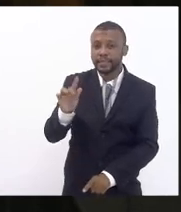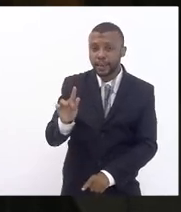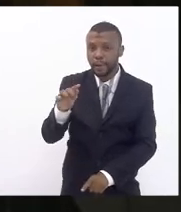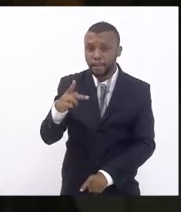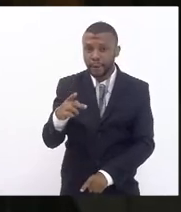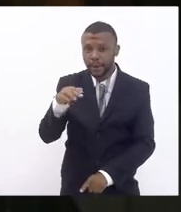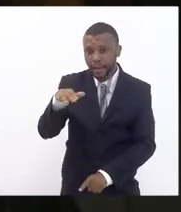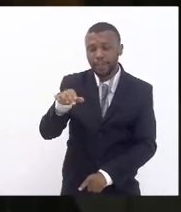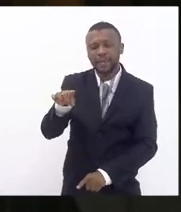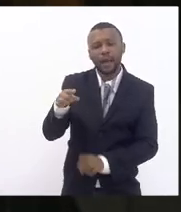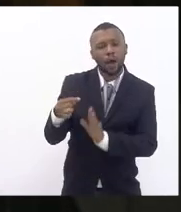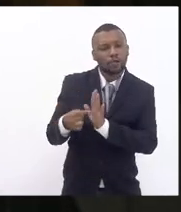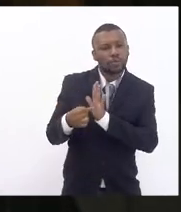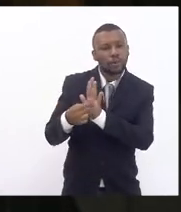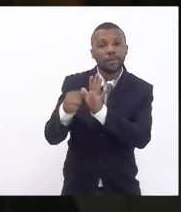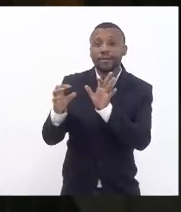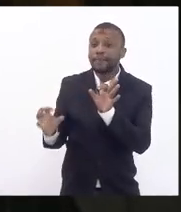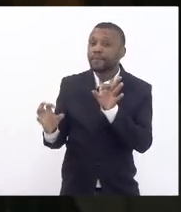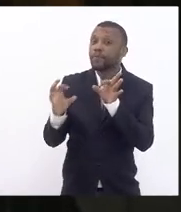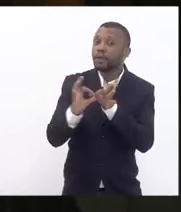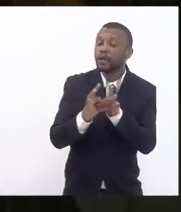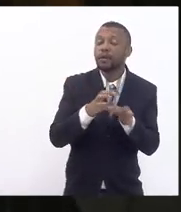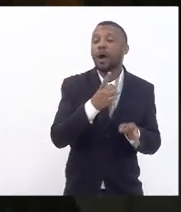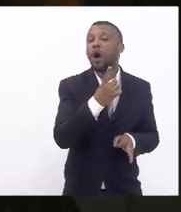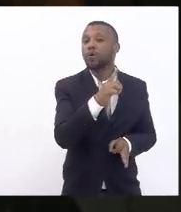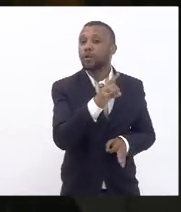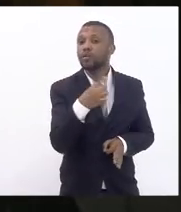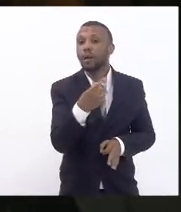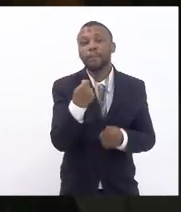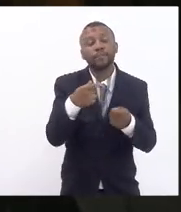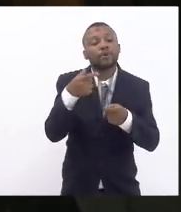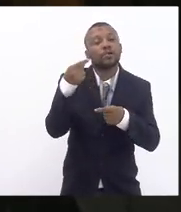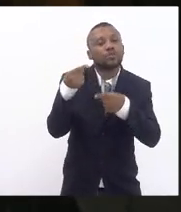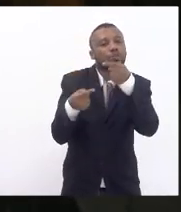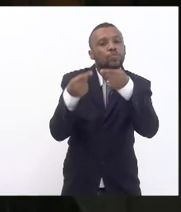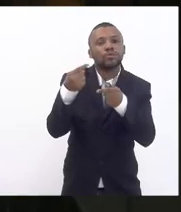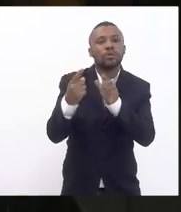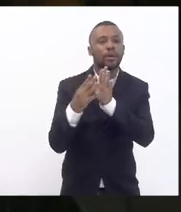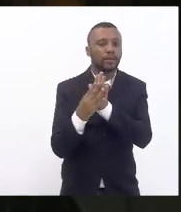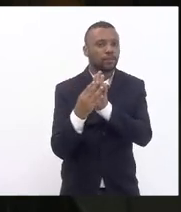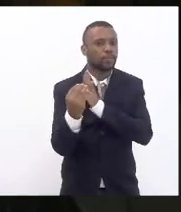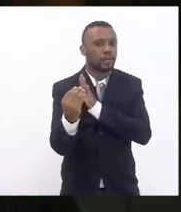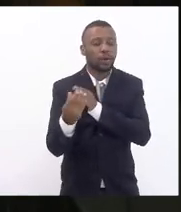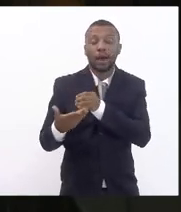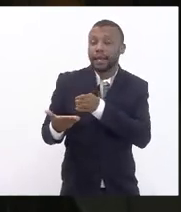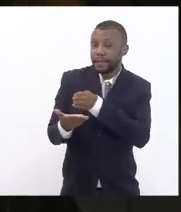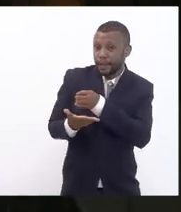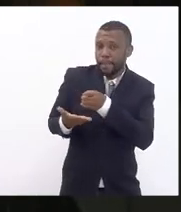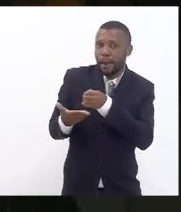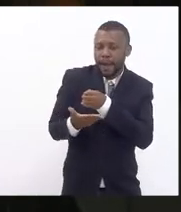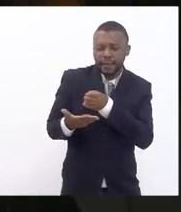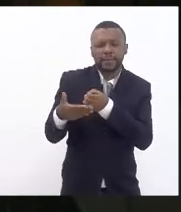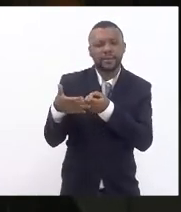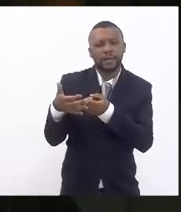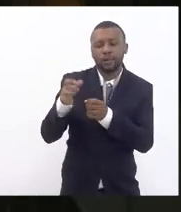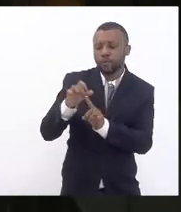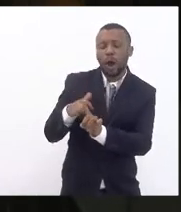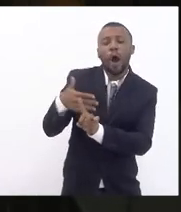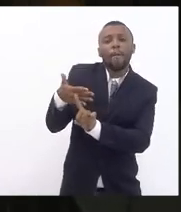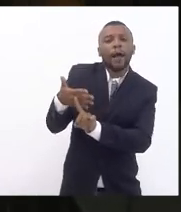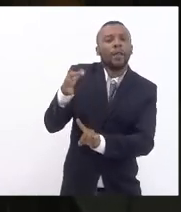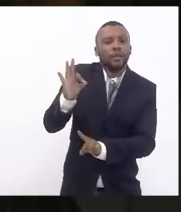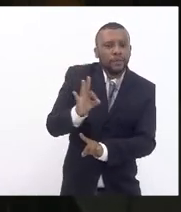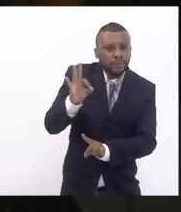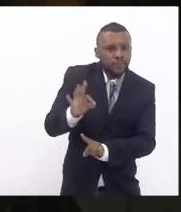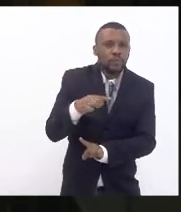que é um indicador vinculado ao dólar. A gente tem que discutir, inclusive, esse modelo, essa fundamentação da majoração tarifária. A gente tem que falar